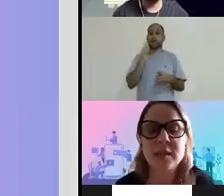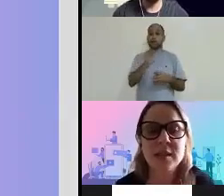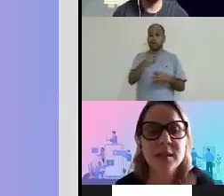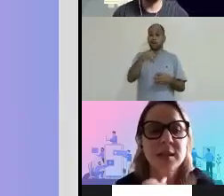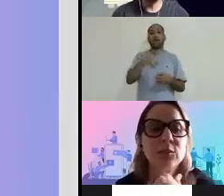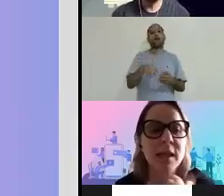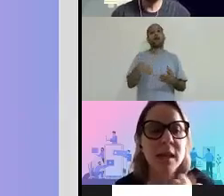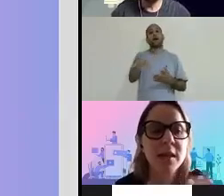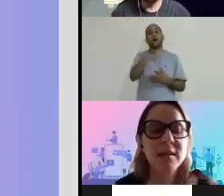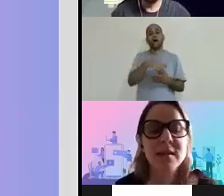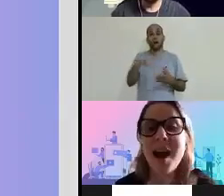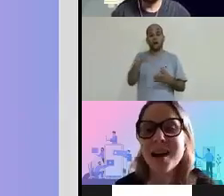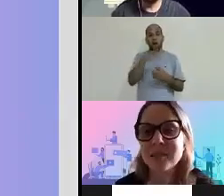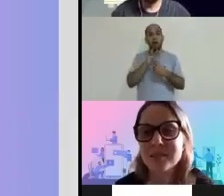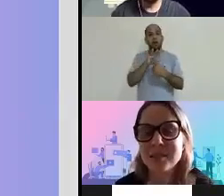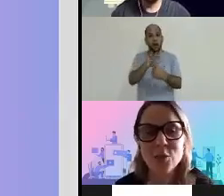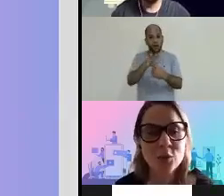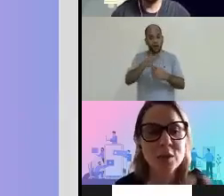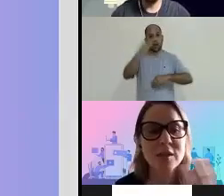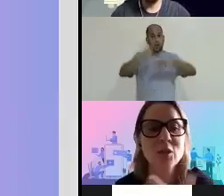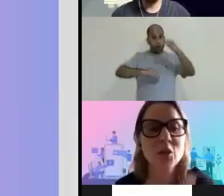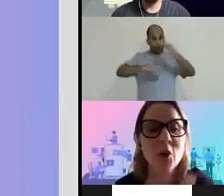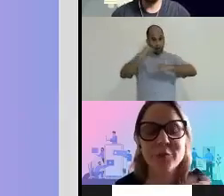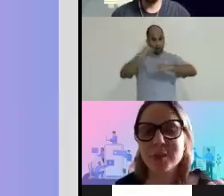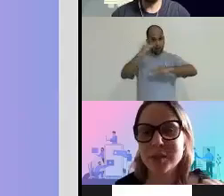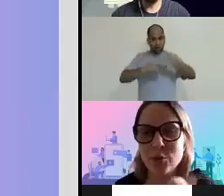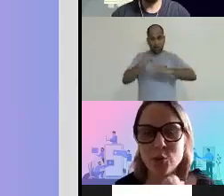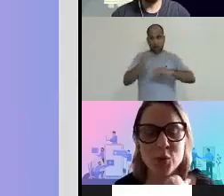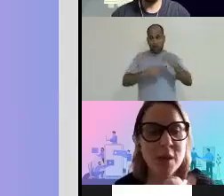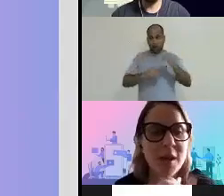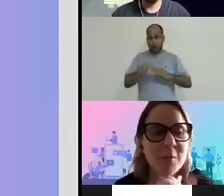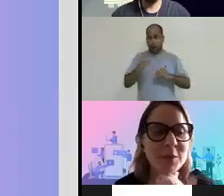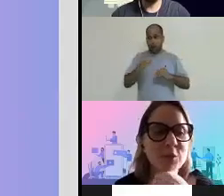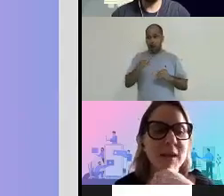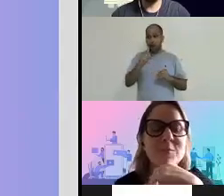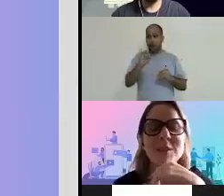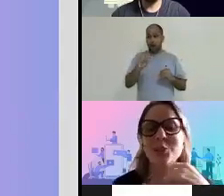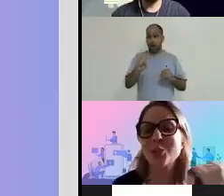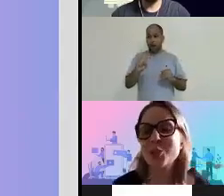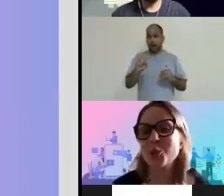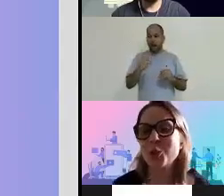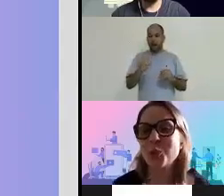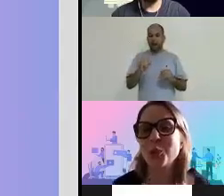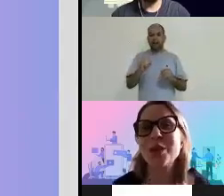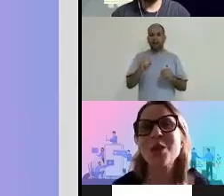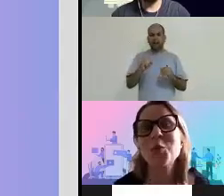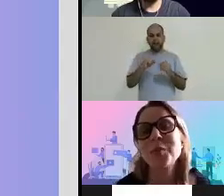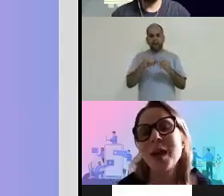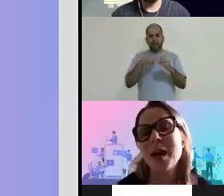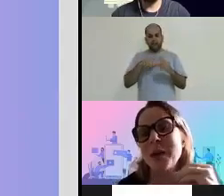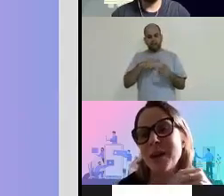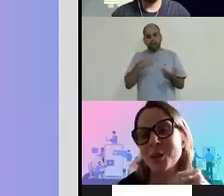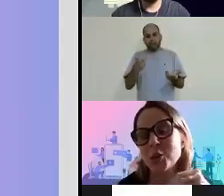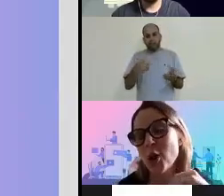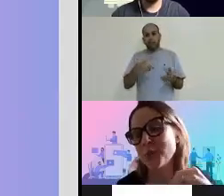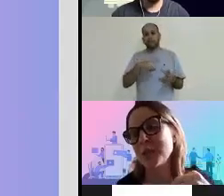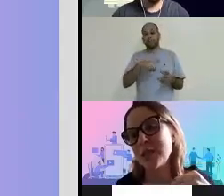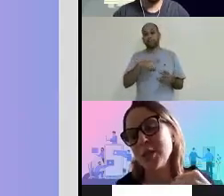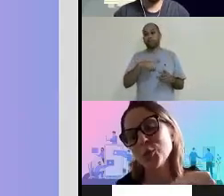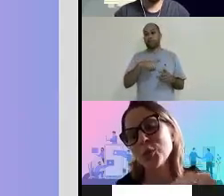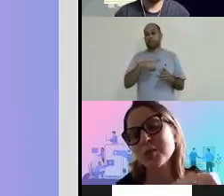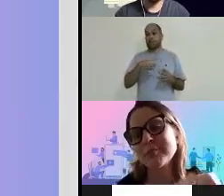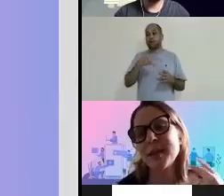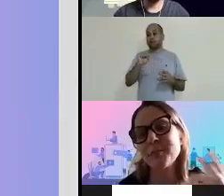a diferenciação, né, entre hard skills e soft skills. Particularmente, a gente questiona um pouquinho a palavra